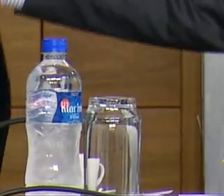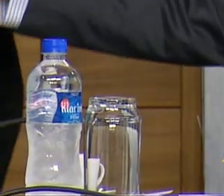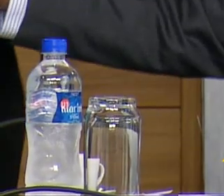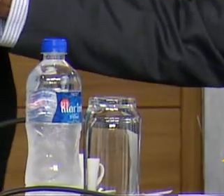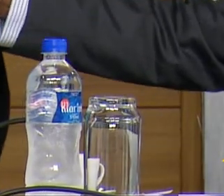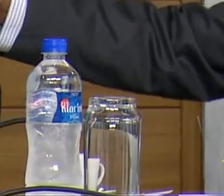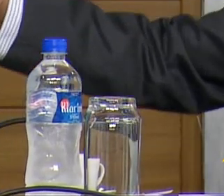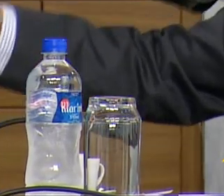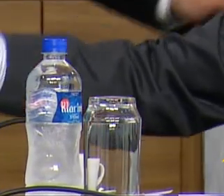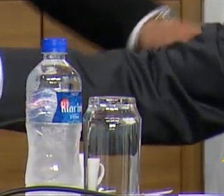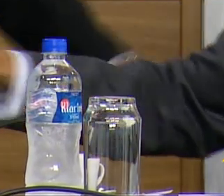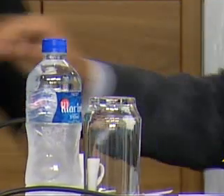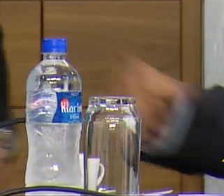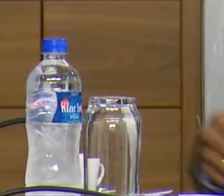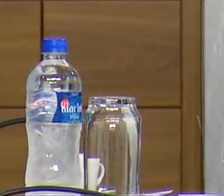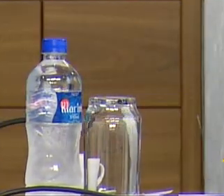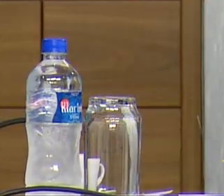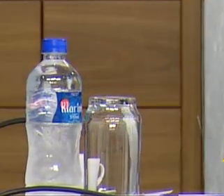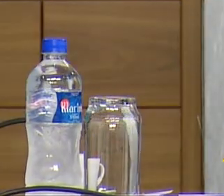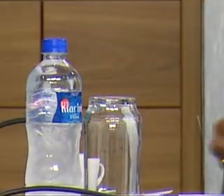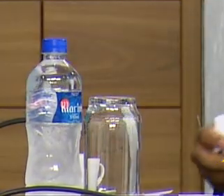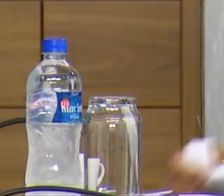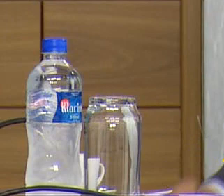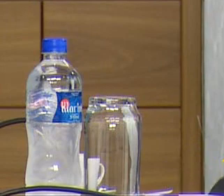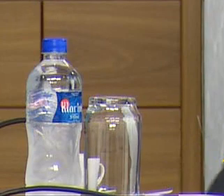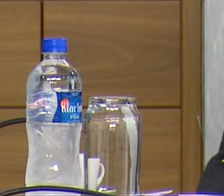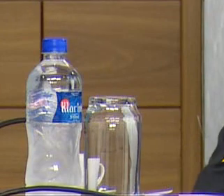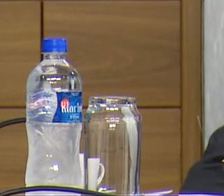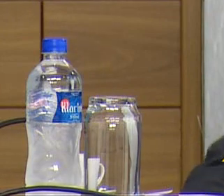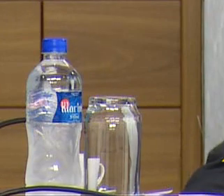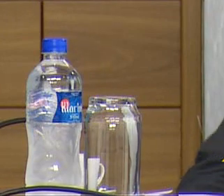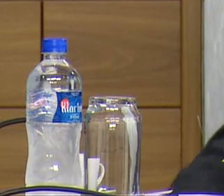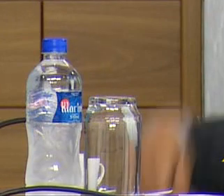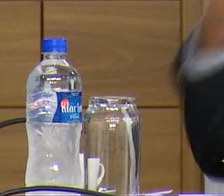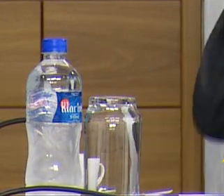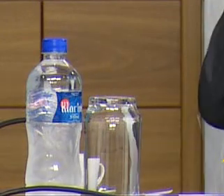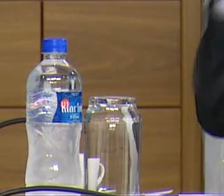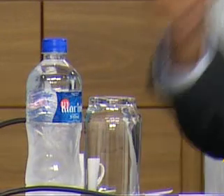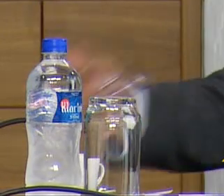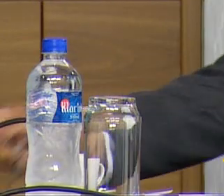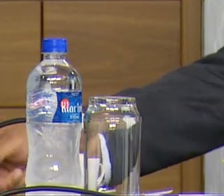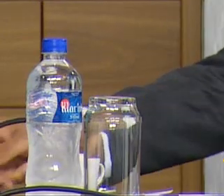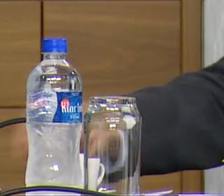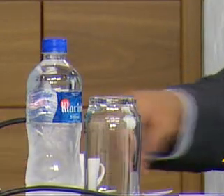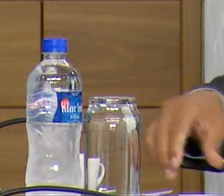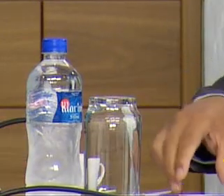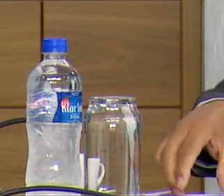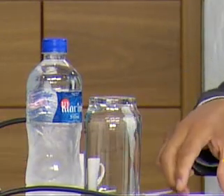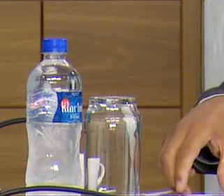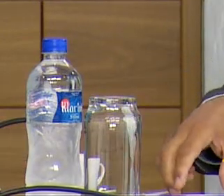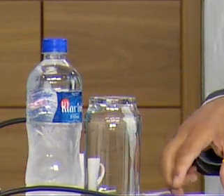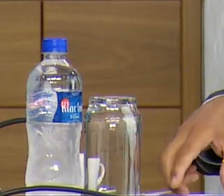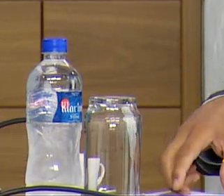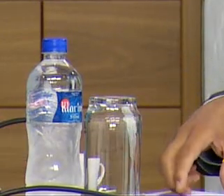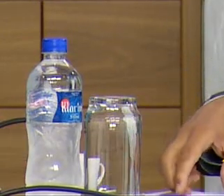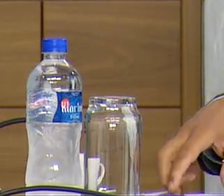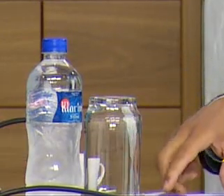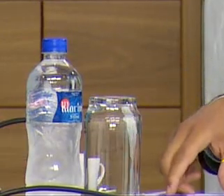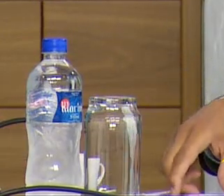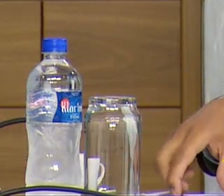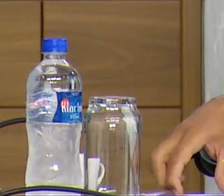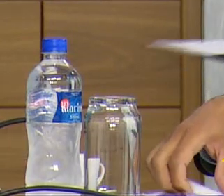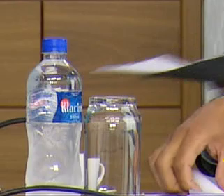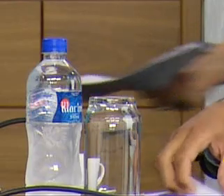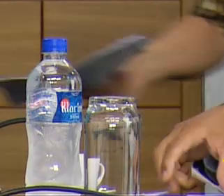Relações Institucionais, Flávio Chaves, e também, de uma maneira muito especial, o Centro de